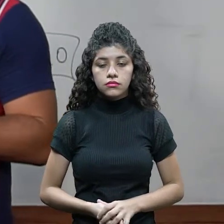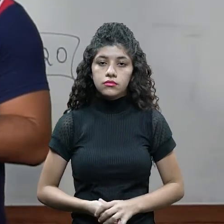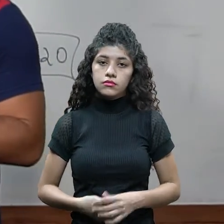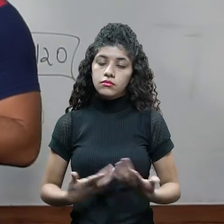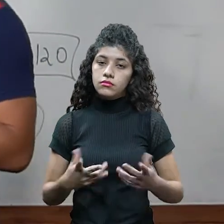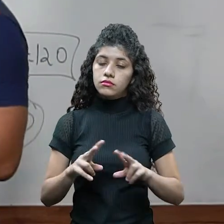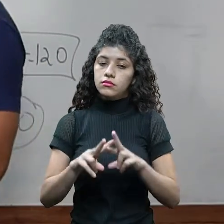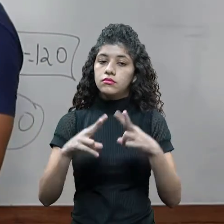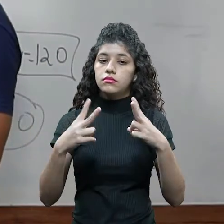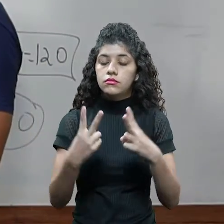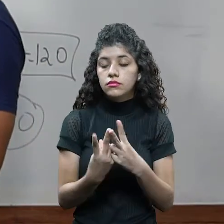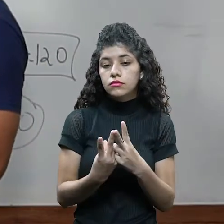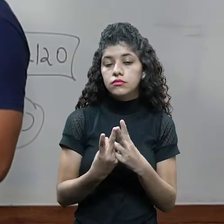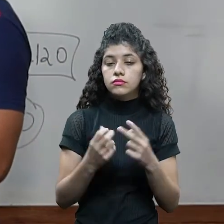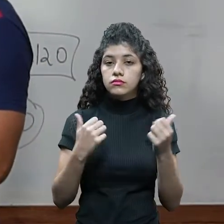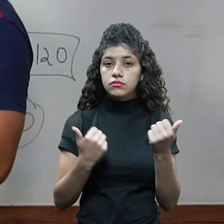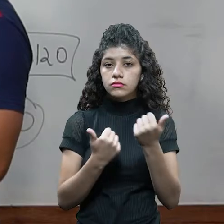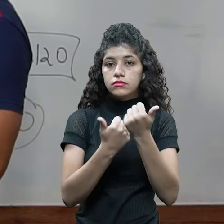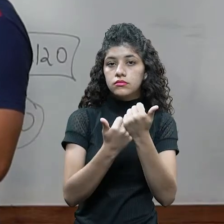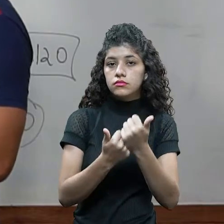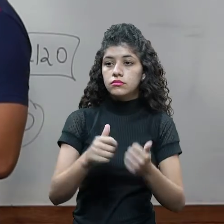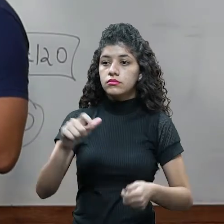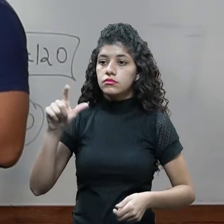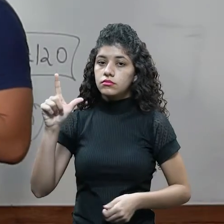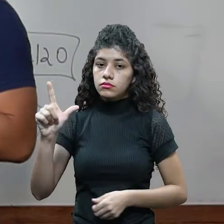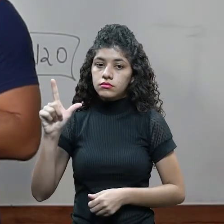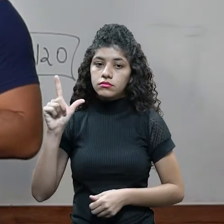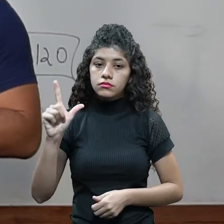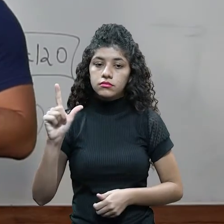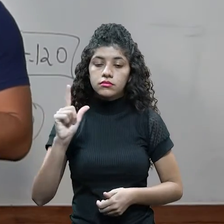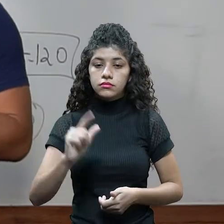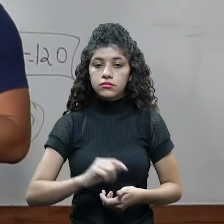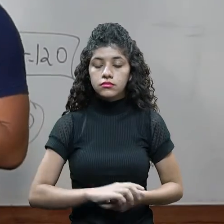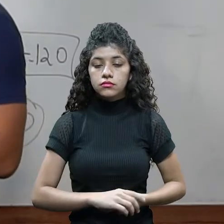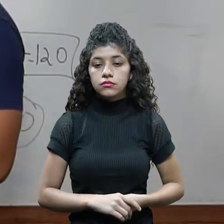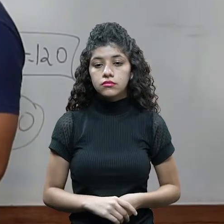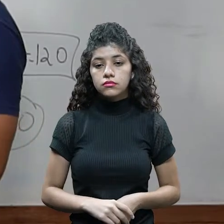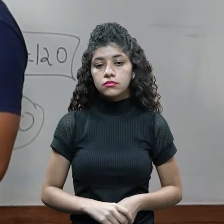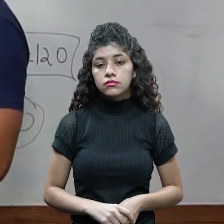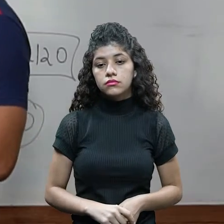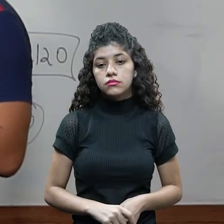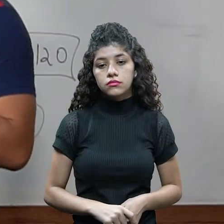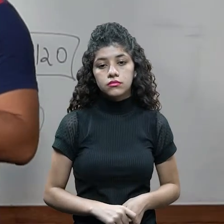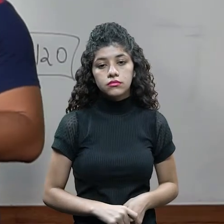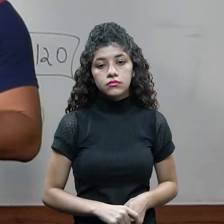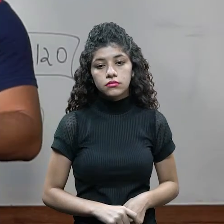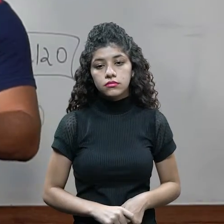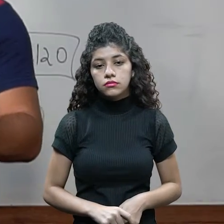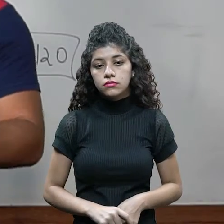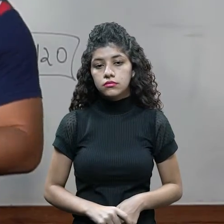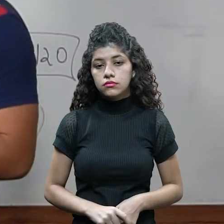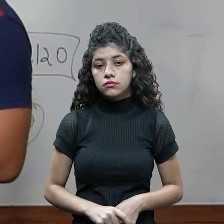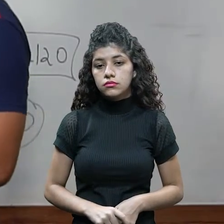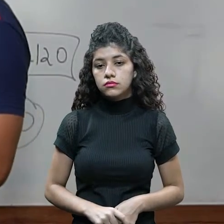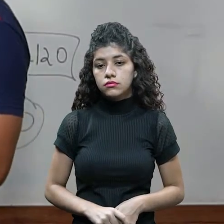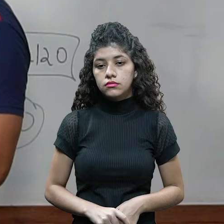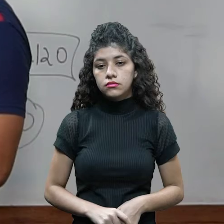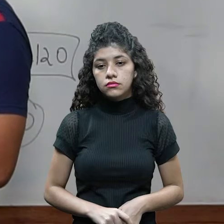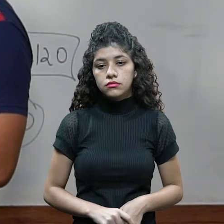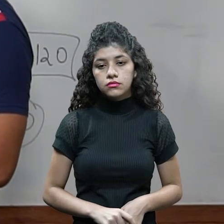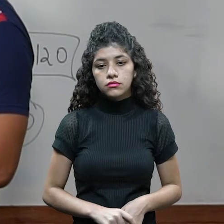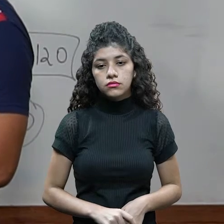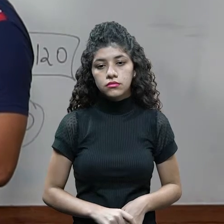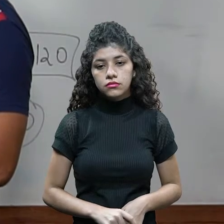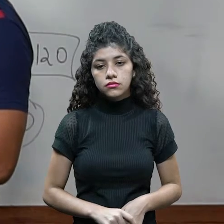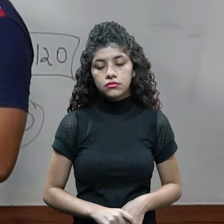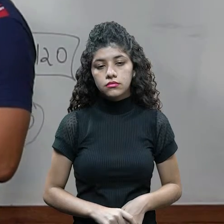de litro. Ia ser quilolitro, hectolitro, decalitro. E se fosse de massa, onde tinha M ou L, eu ia colocar G de grama. Quilograma,